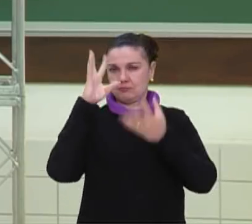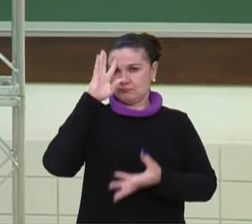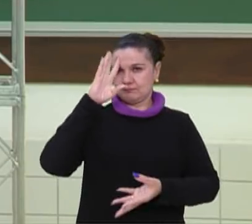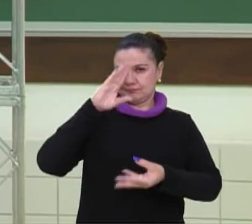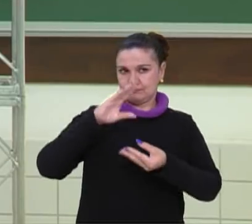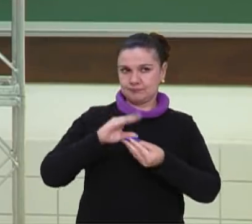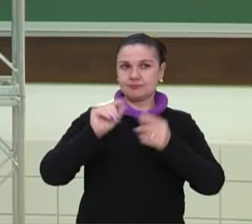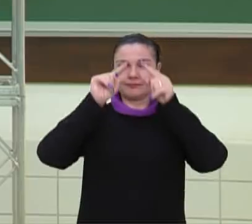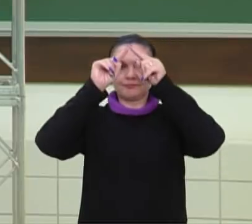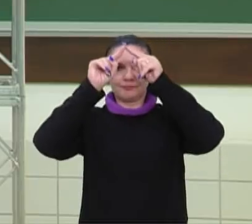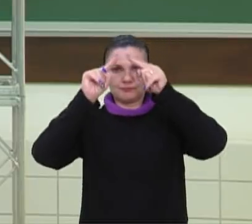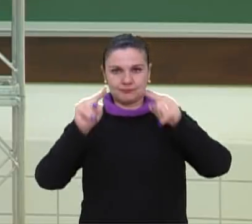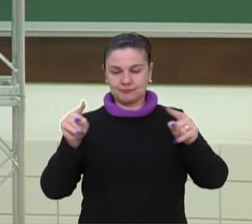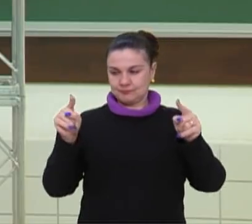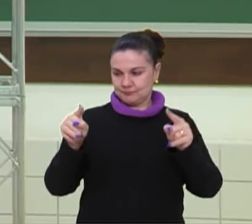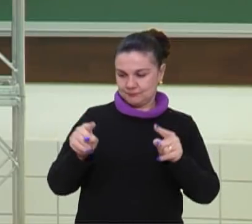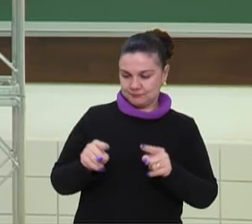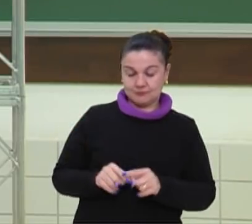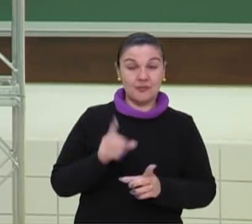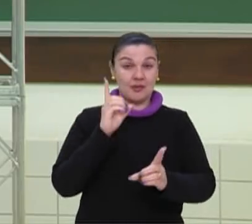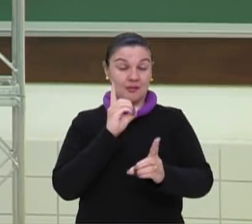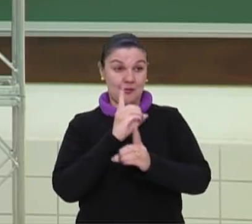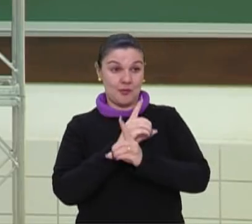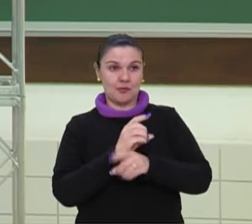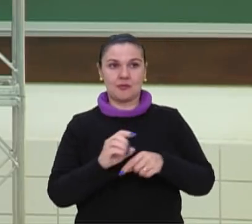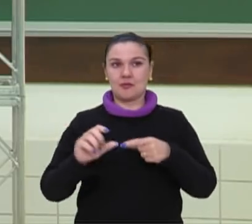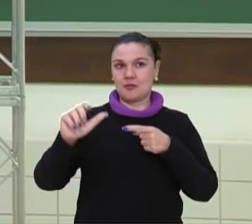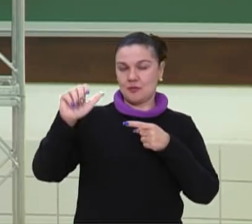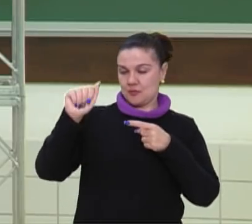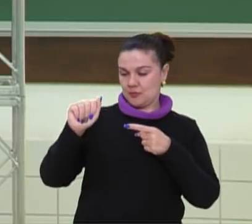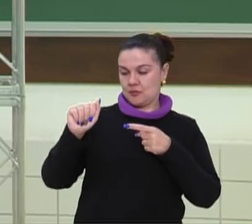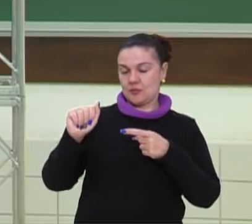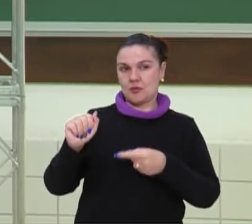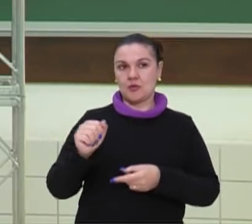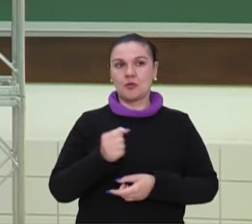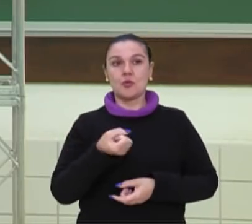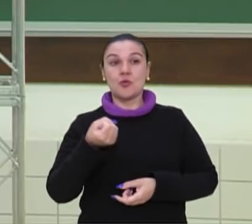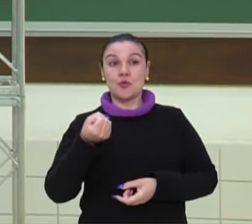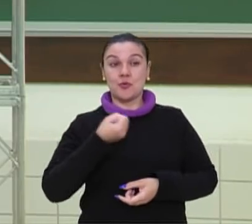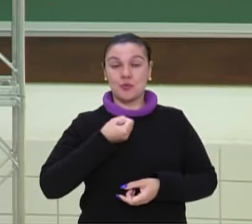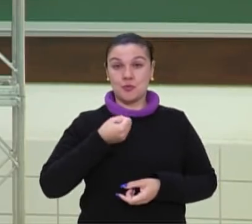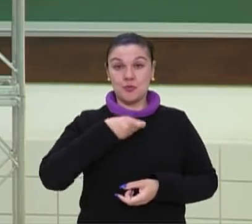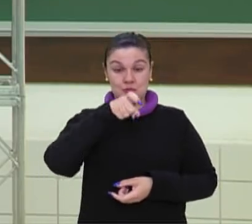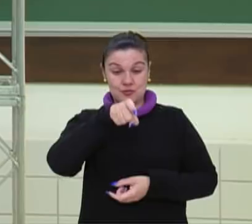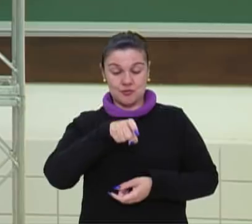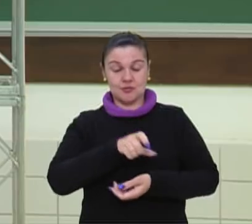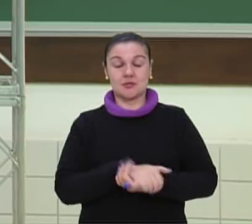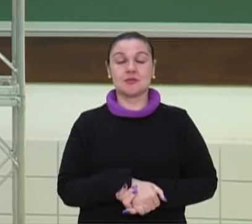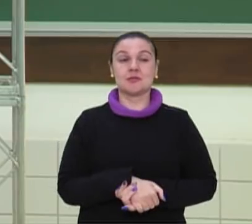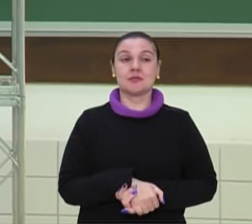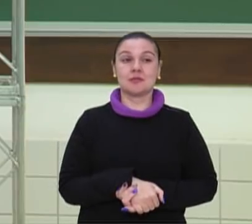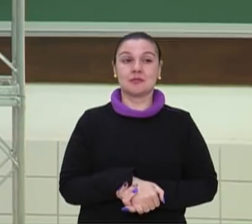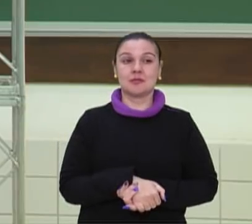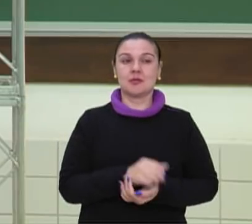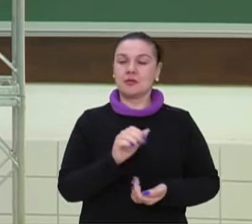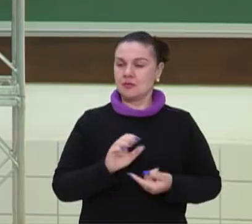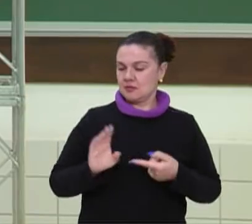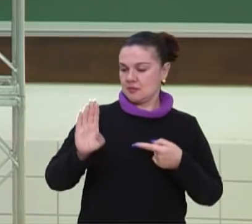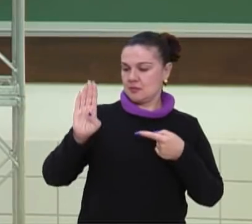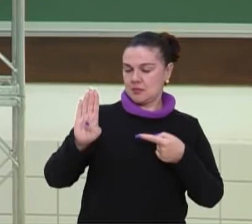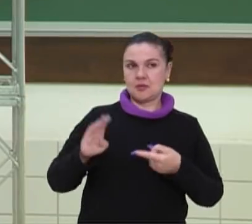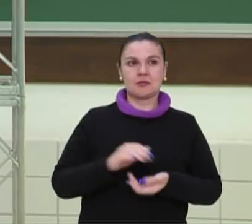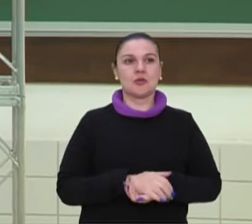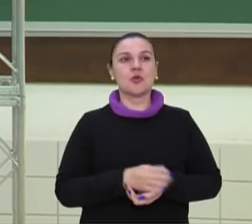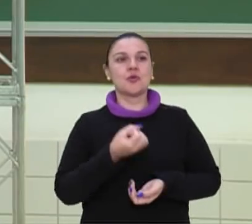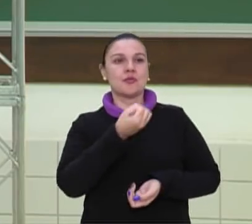um paralelogramo abaixo, determine, letra A, o valor da incógnita x e